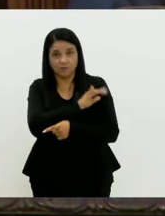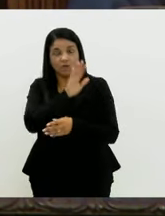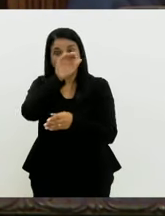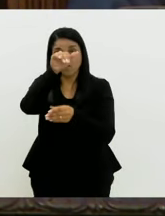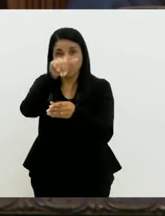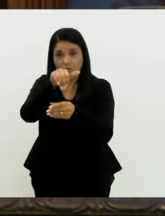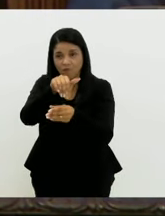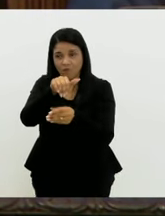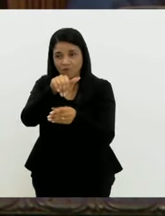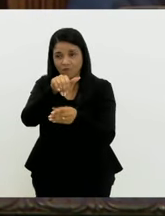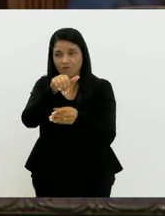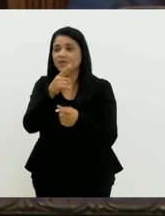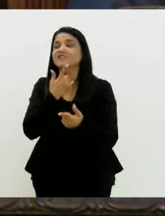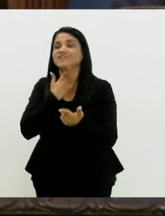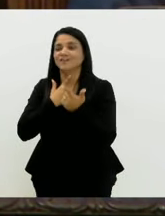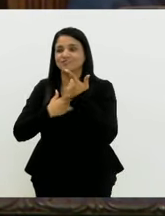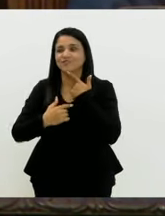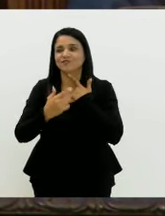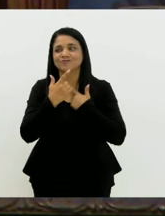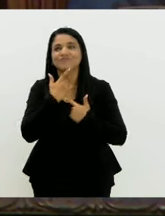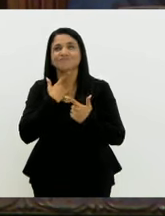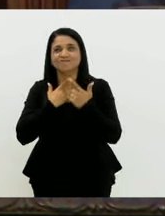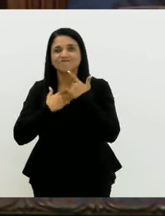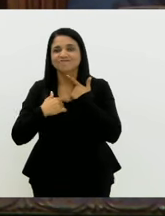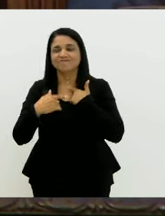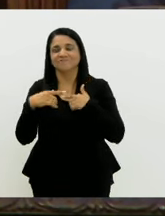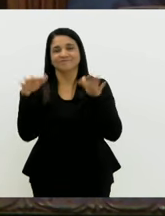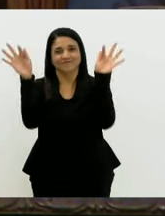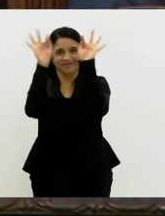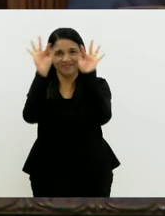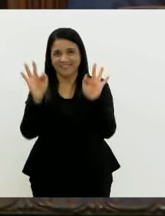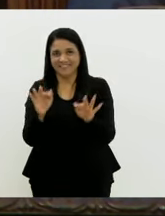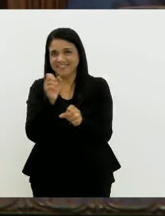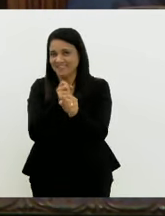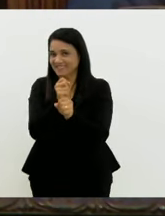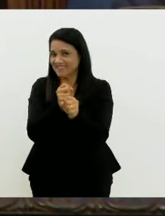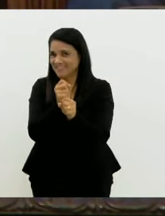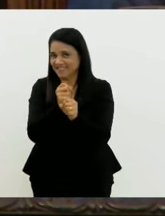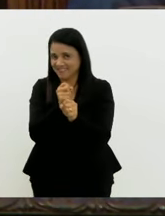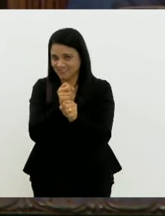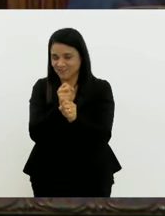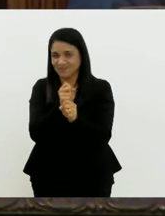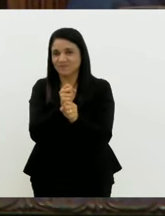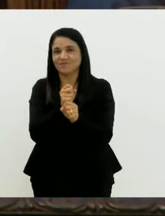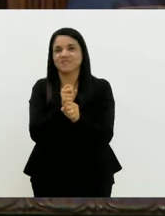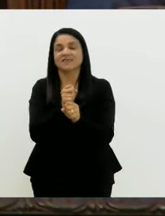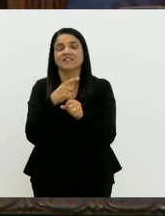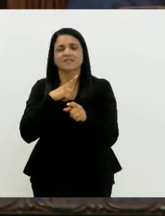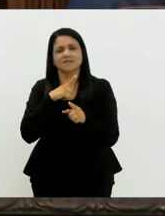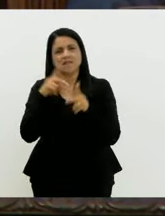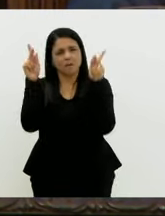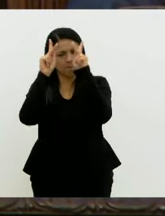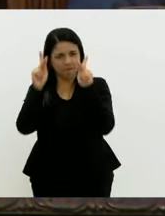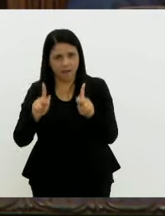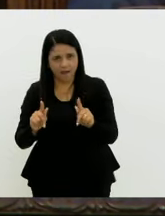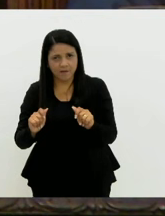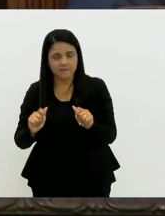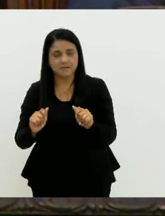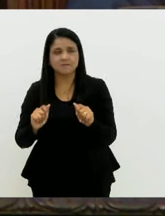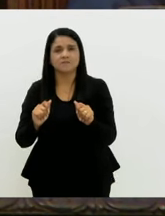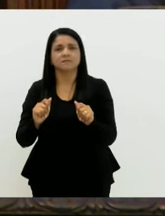de um feliz ano legislativo, que haja paz nessa casa, que as